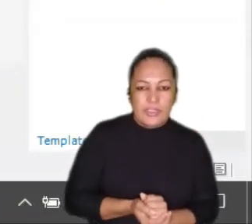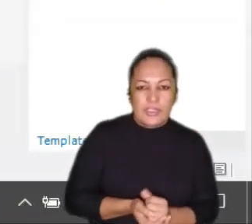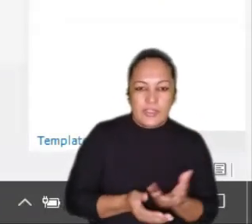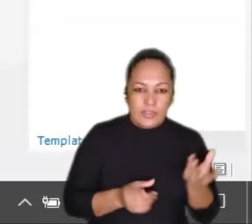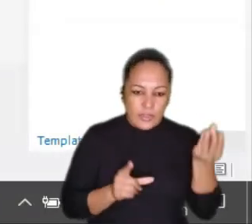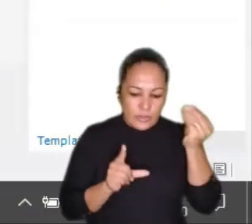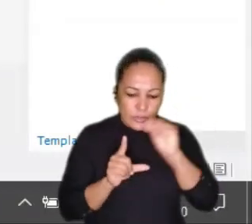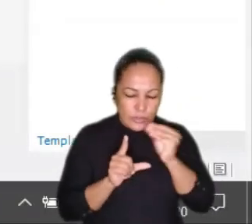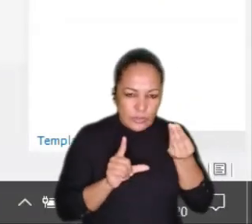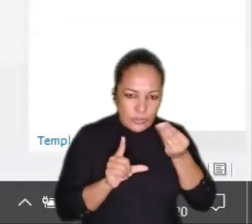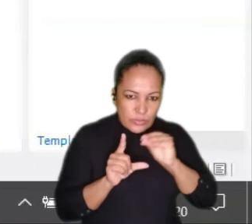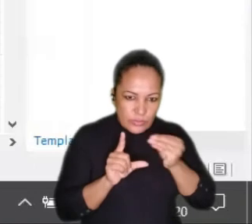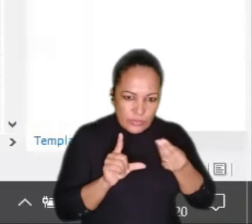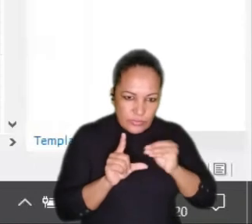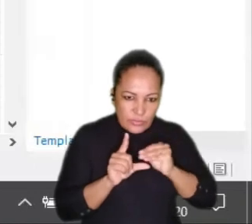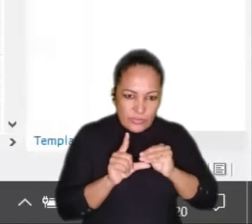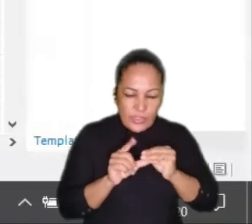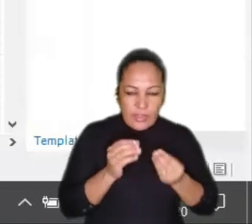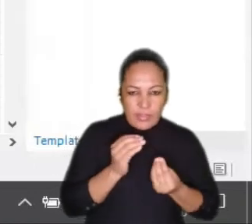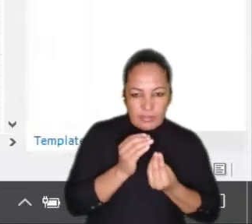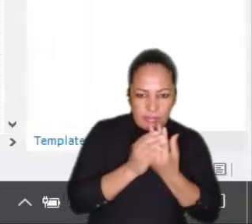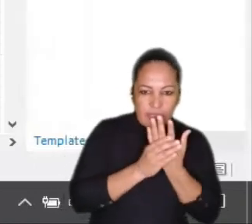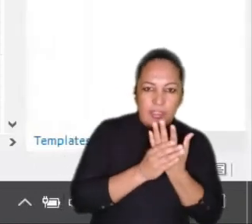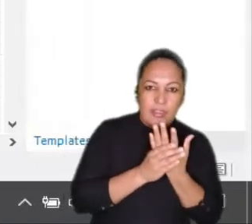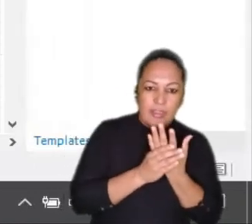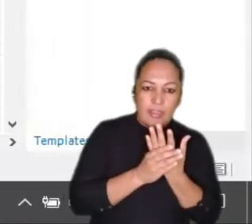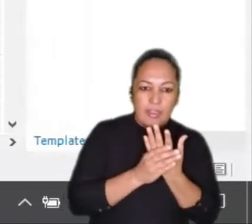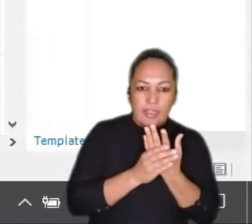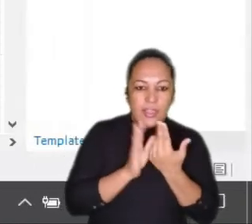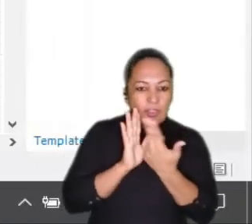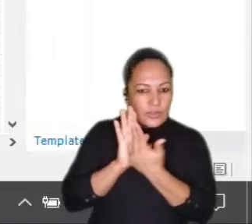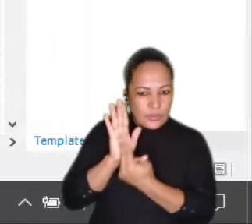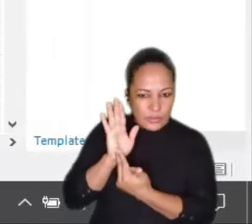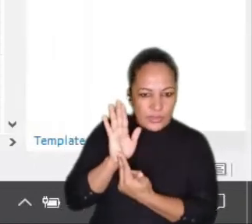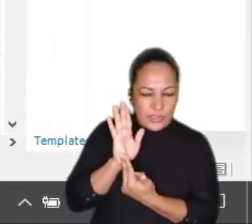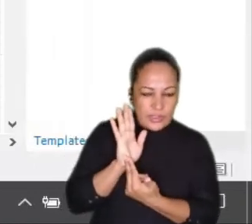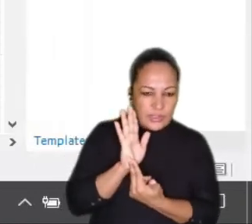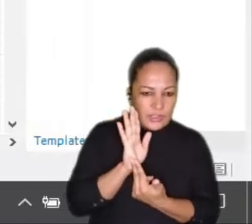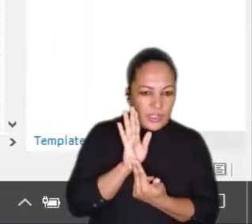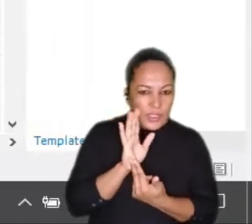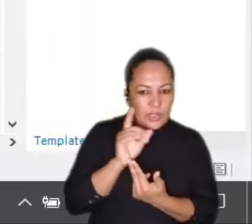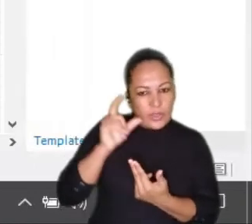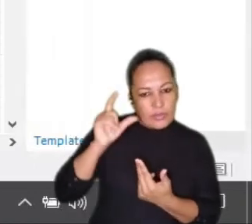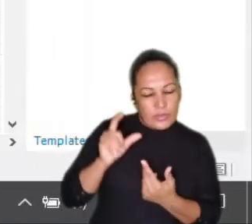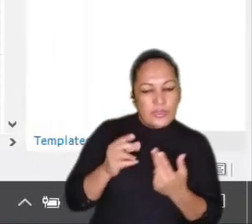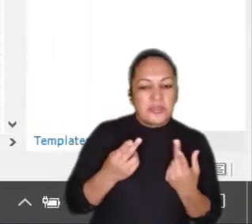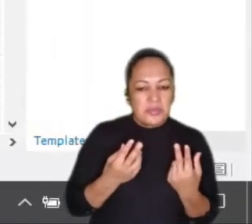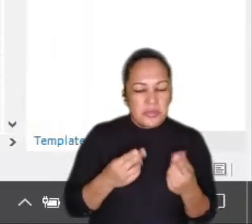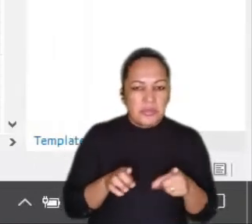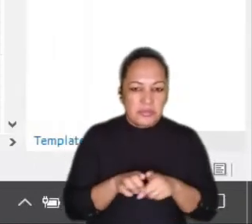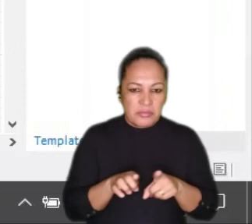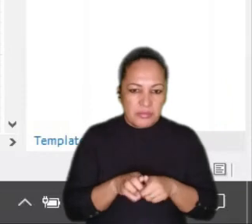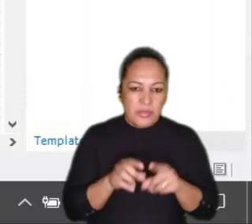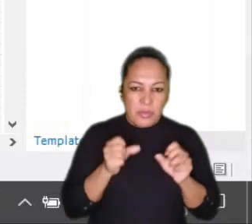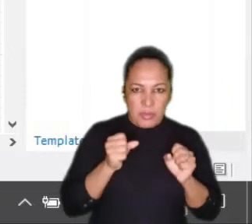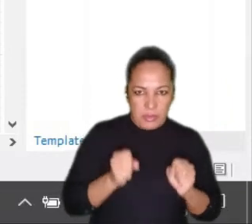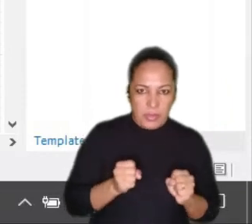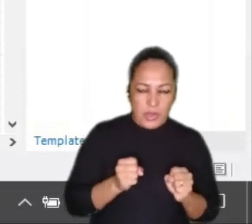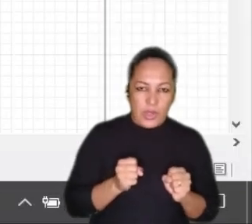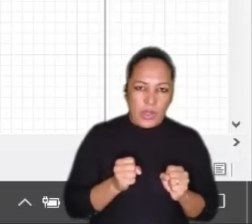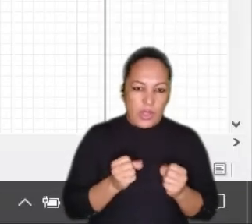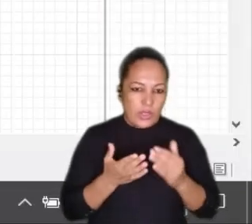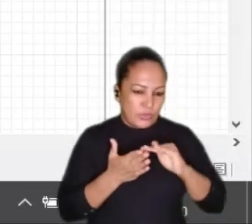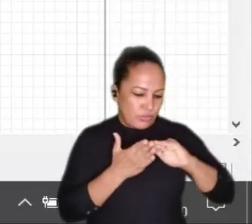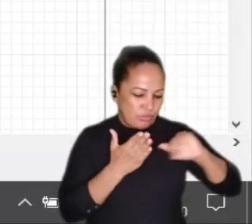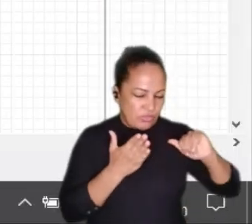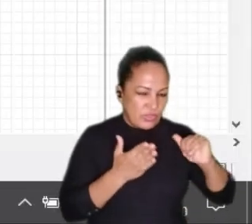bom? Então, vou ver aqui, ó, adicionar diagrama, add diagrama, e ele vai criar essa interface de desenho aqui, que do lado é aquele mesmo sentido, aí eu